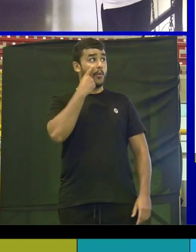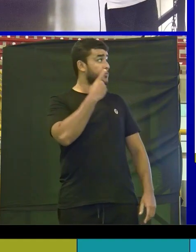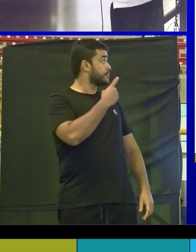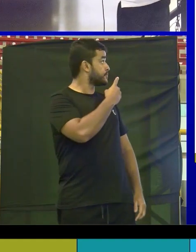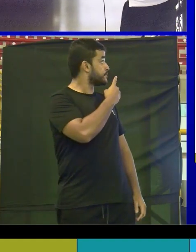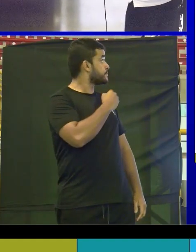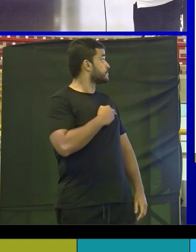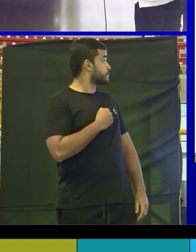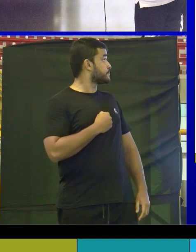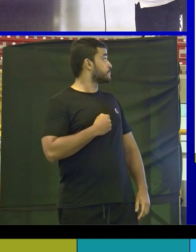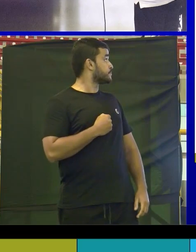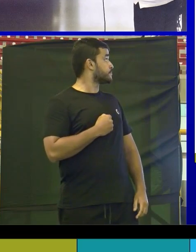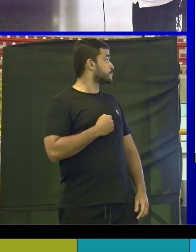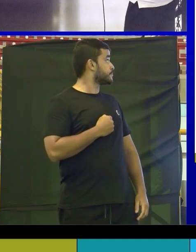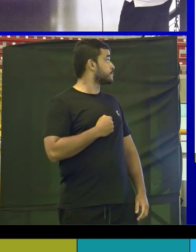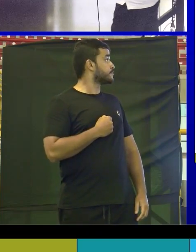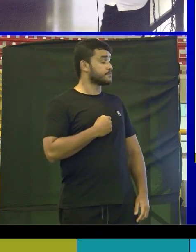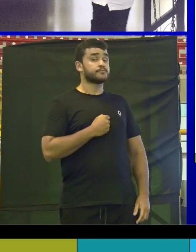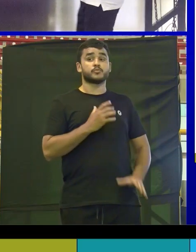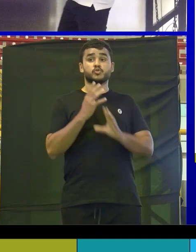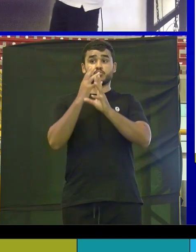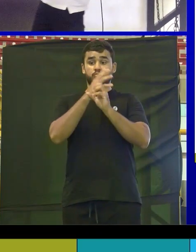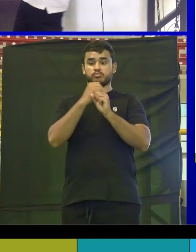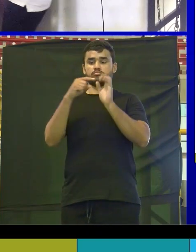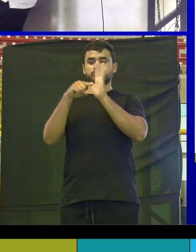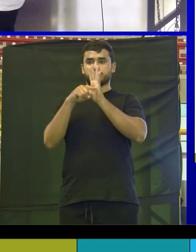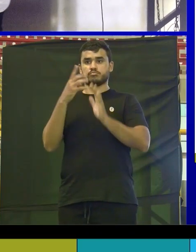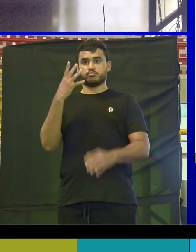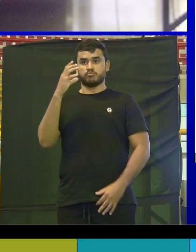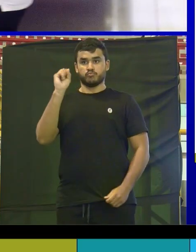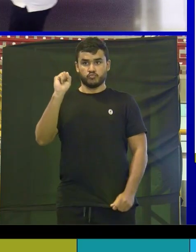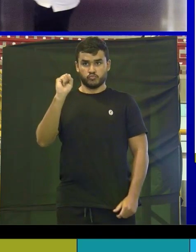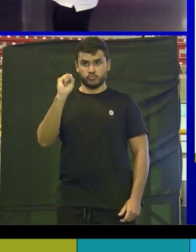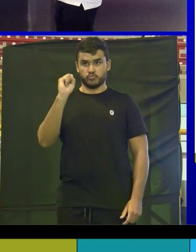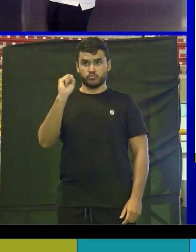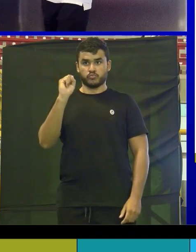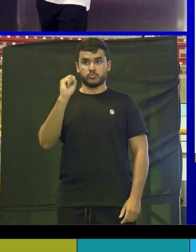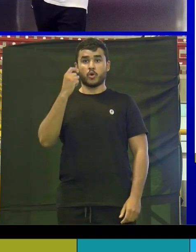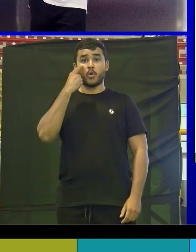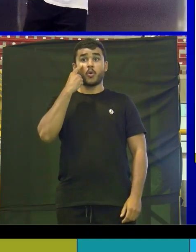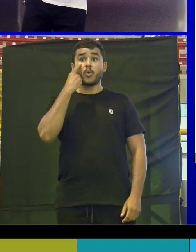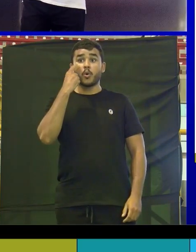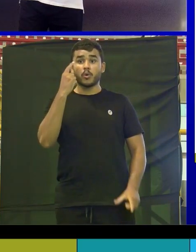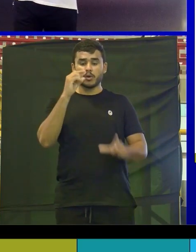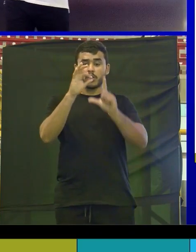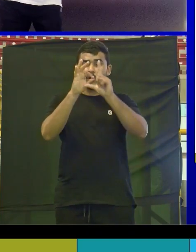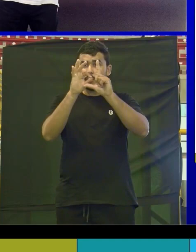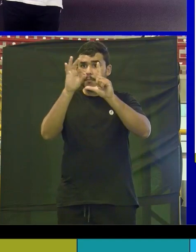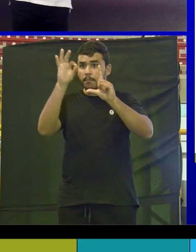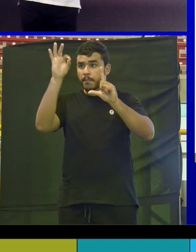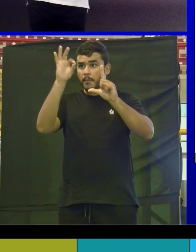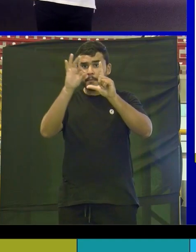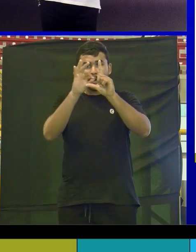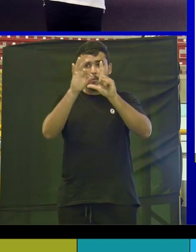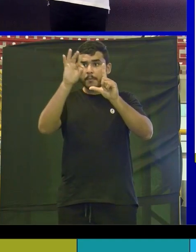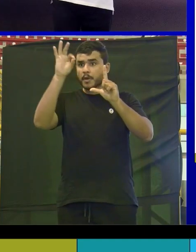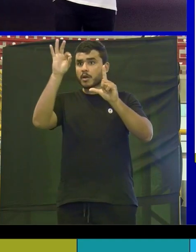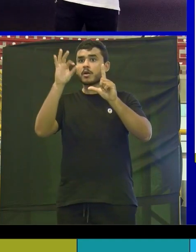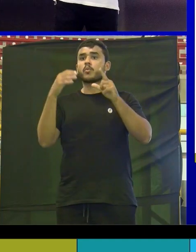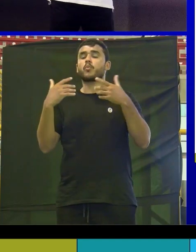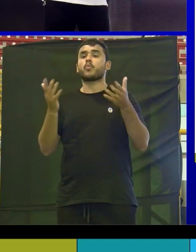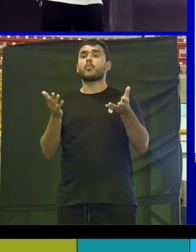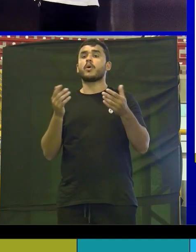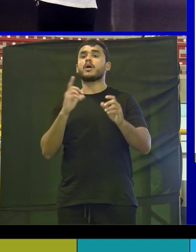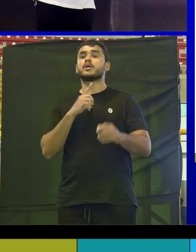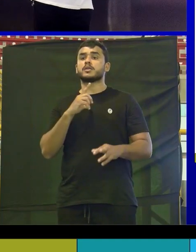triângulo menor, K menos 48. Lembre-se que o tamanho de um segmento é dado